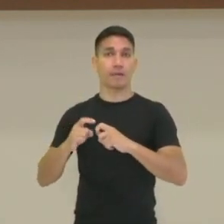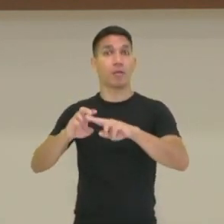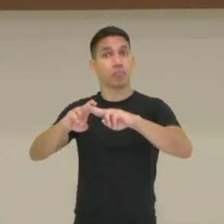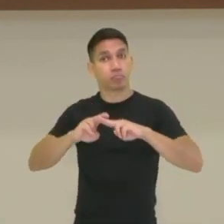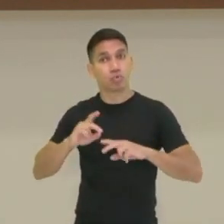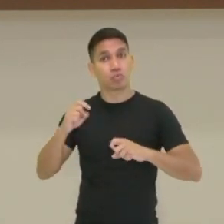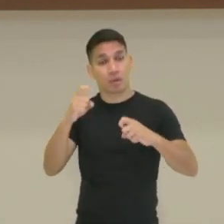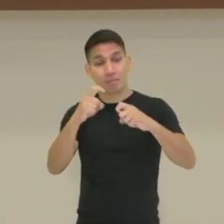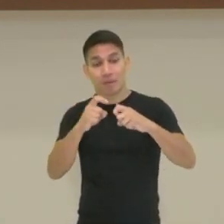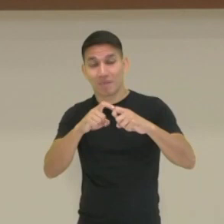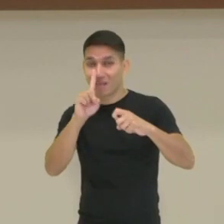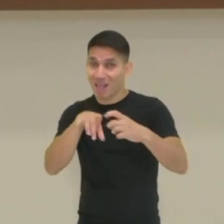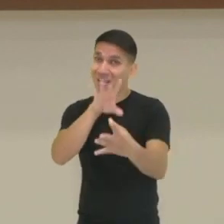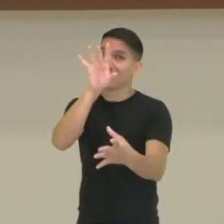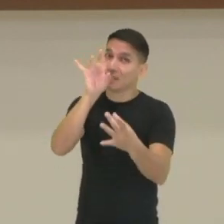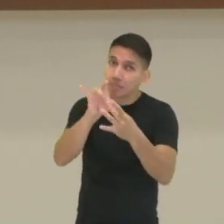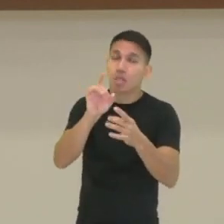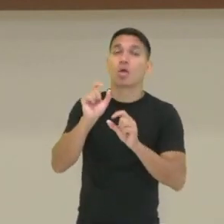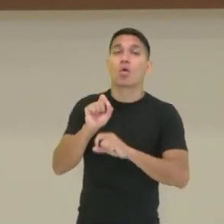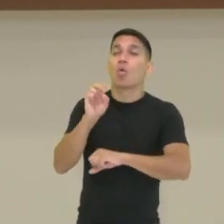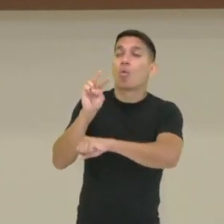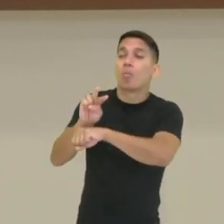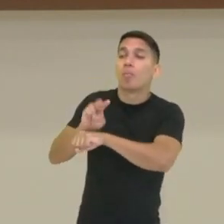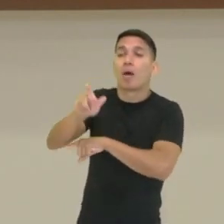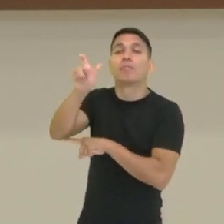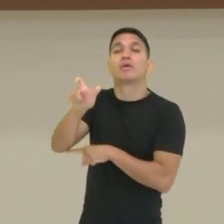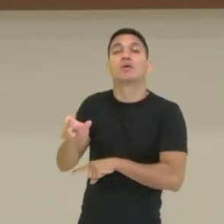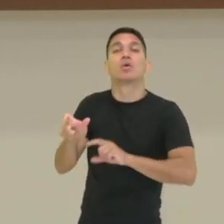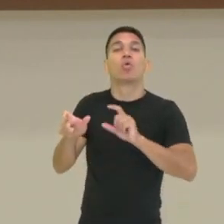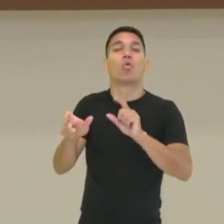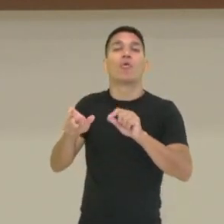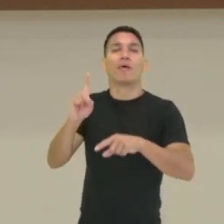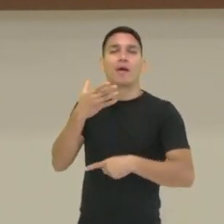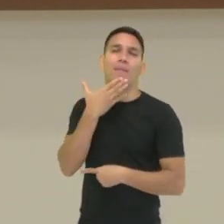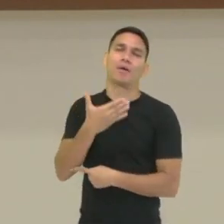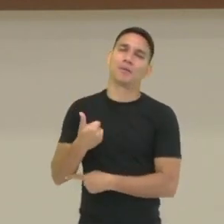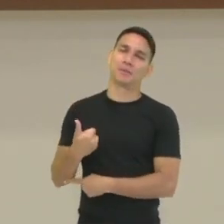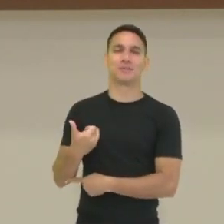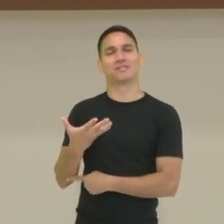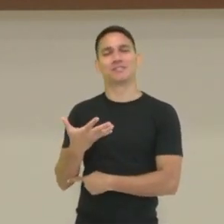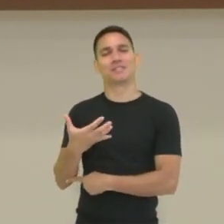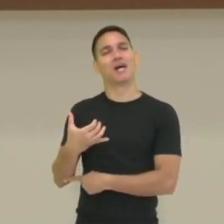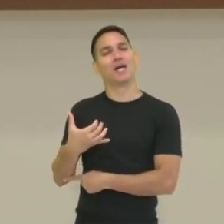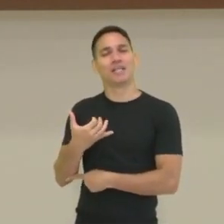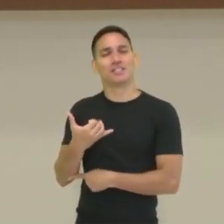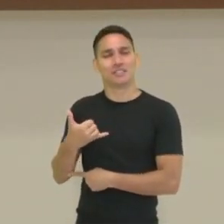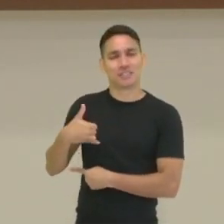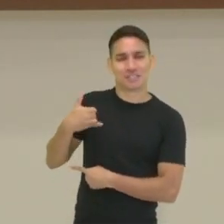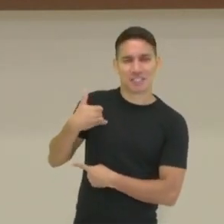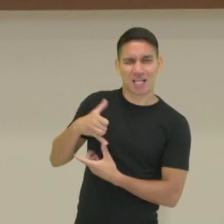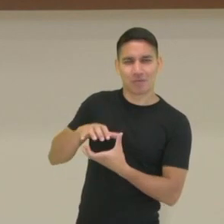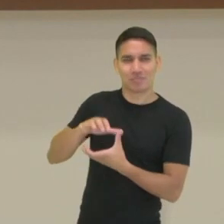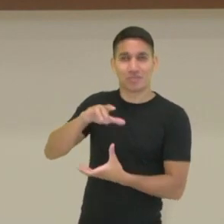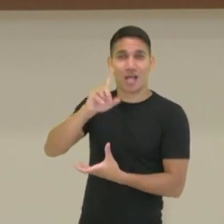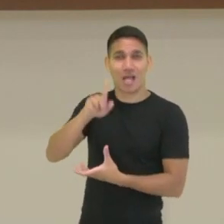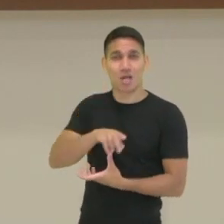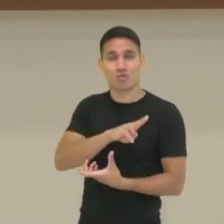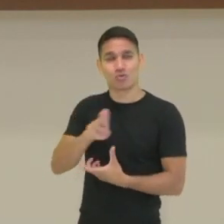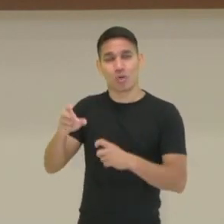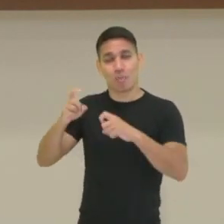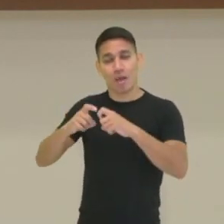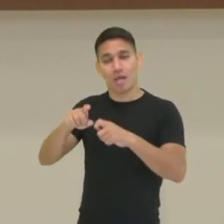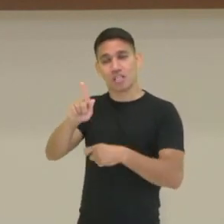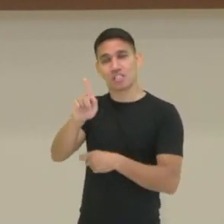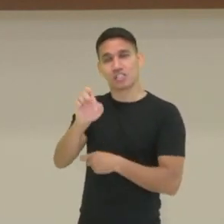médico especialista para as pessoas da melhor idade, o geriatra. Então, se você